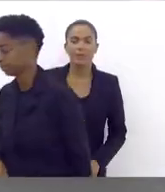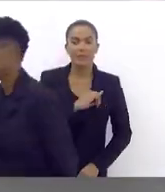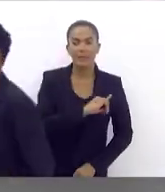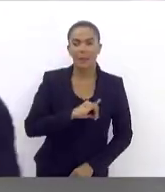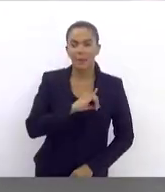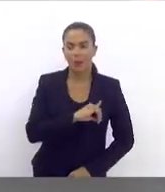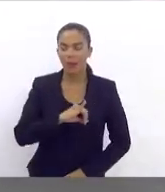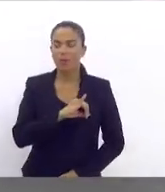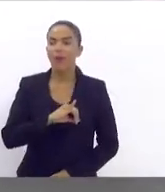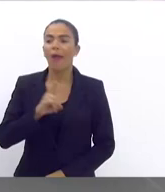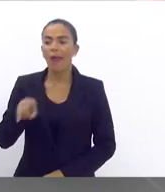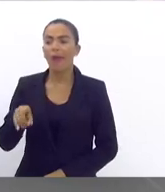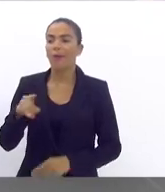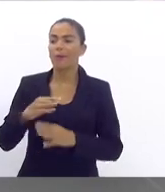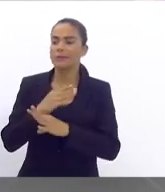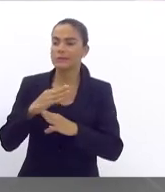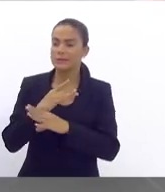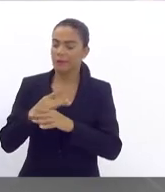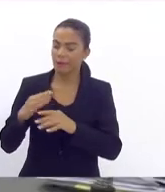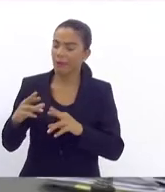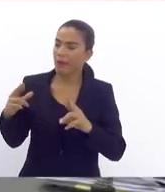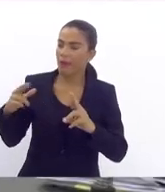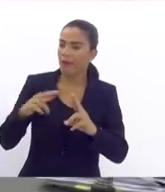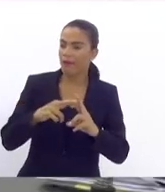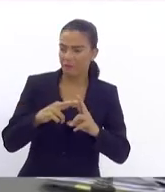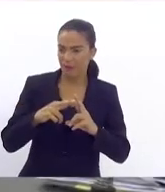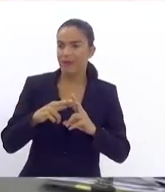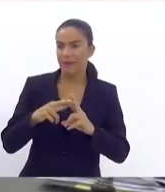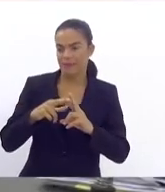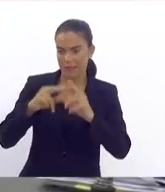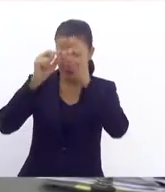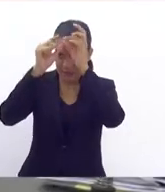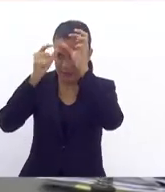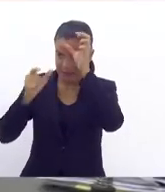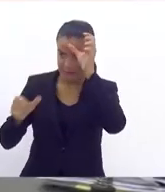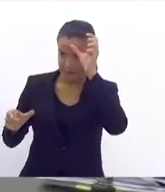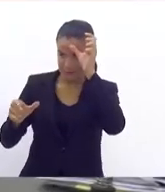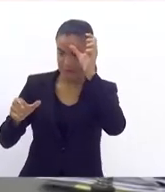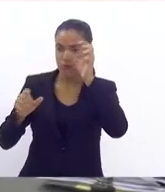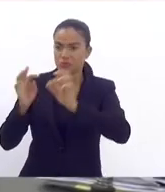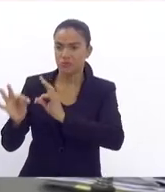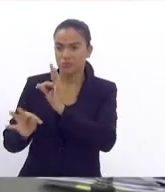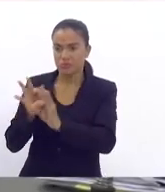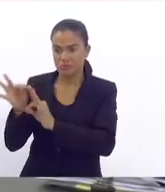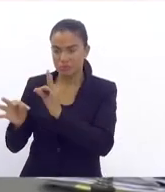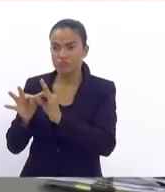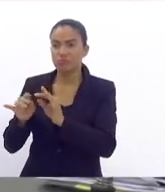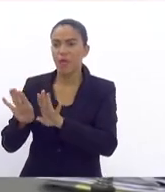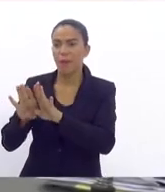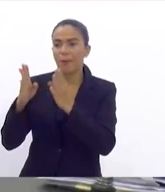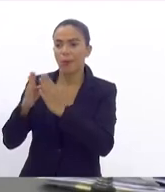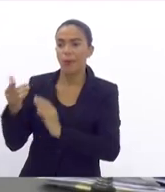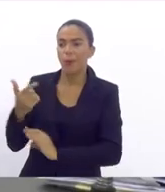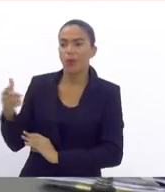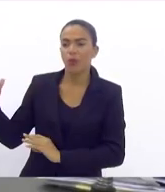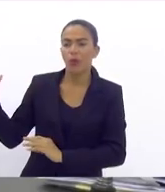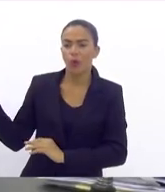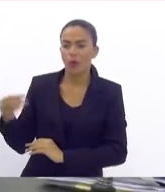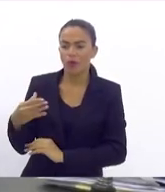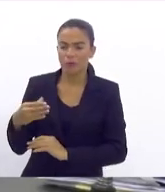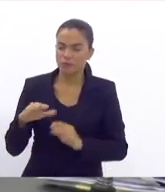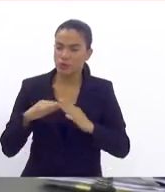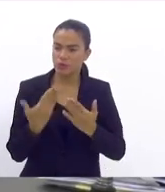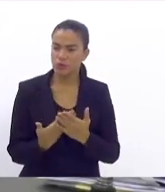cidade que é referência no tratamento desse transtorno. Nós já estamos abrindo outra escola para esse tipo de